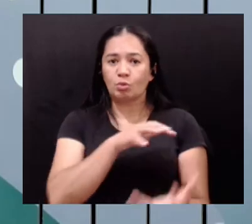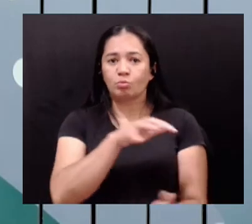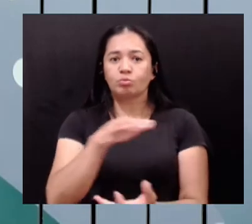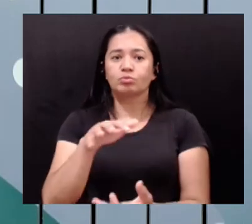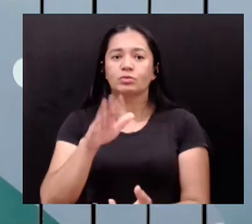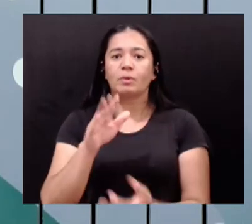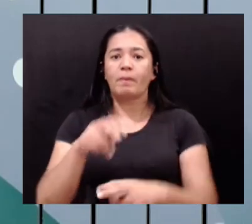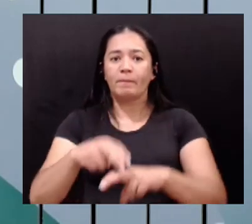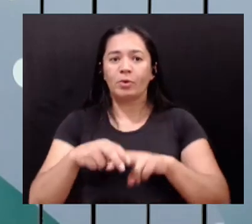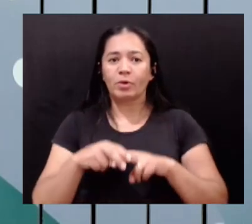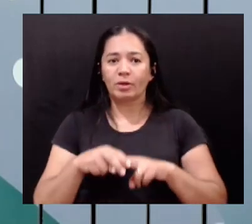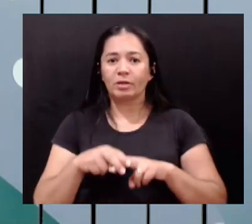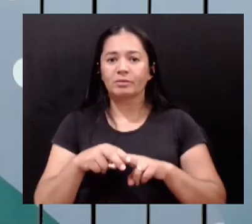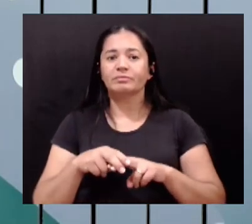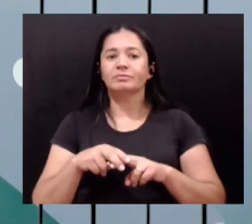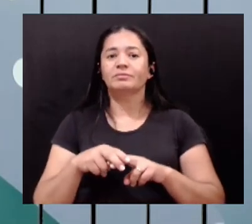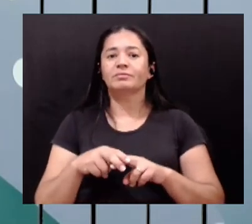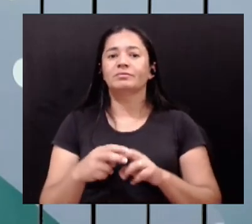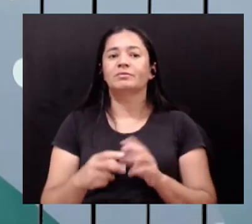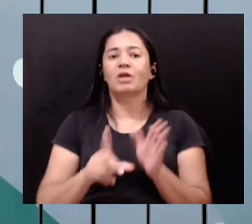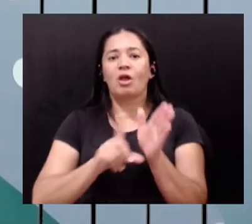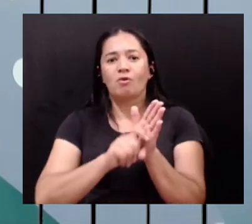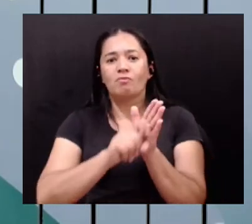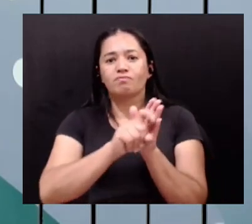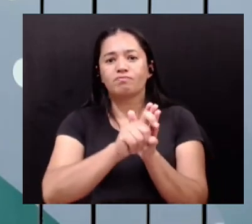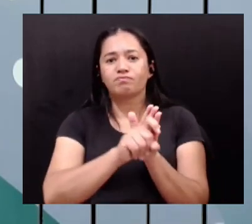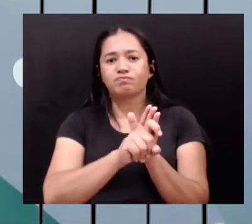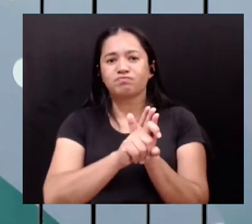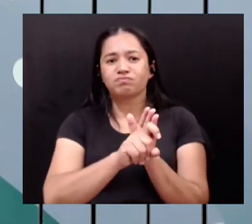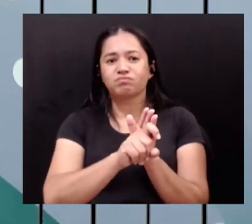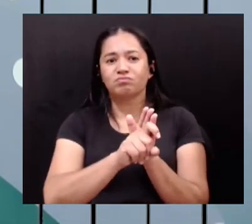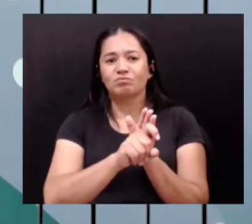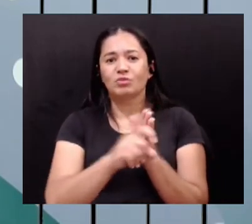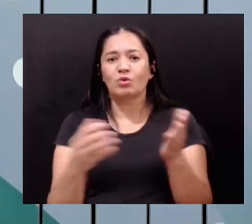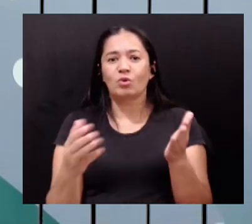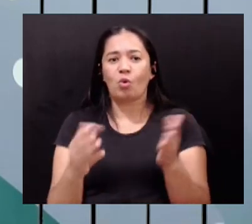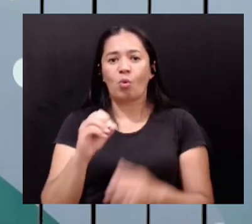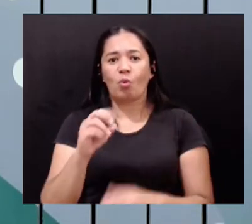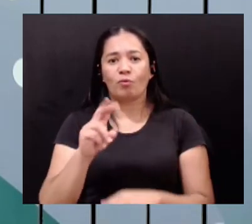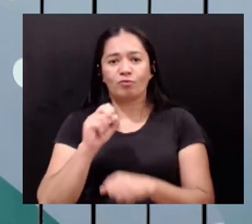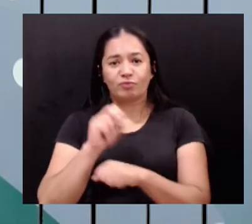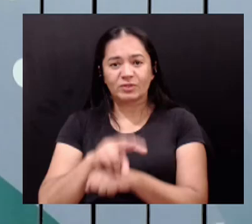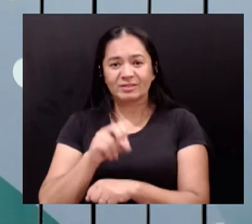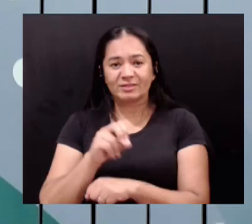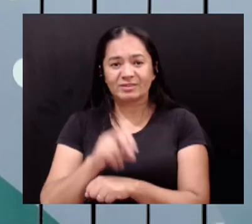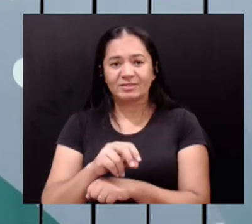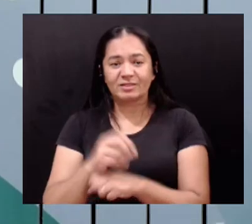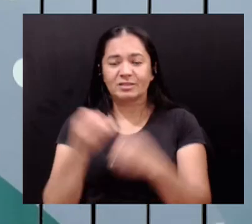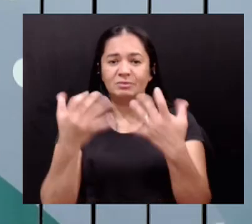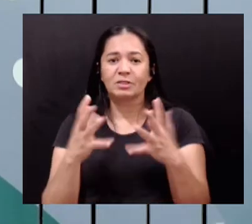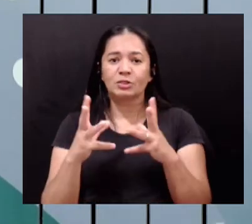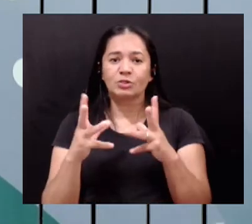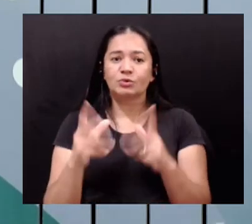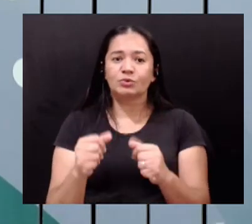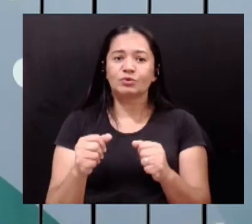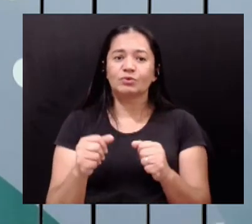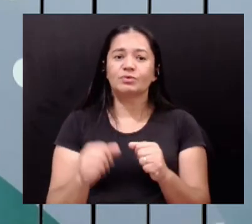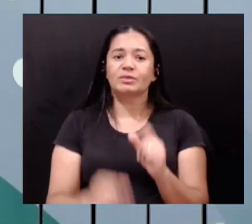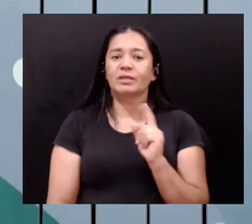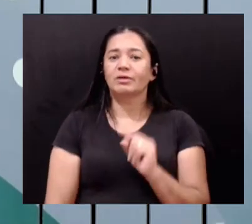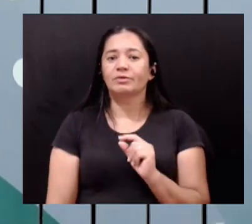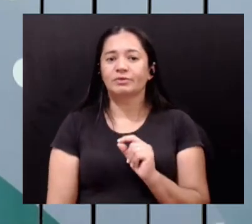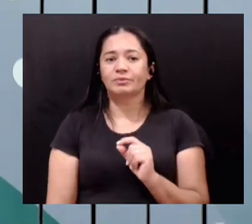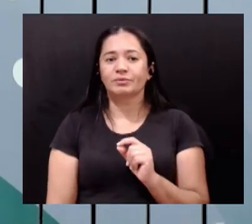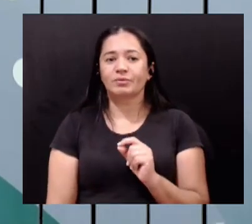atribuídos a infecções bacterianas ou virais. E quem vai explicar tudo sobre esse assunto é o cirurgião